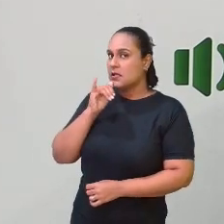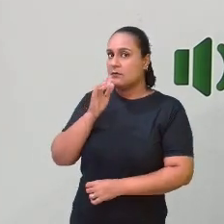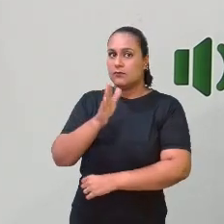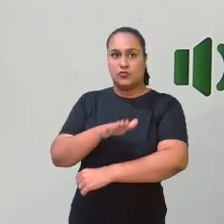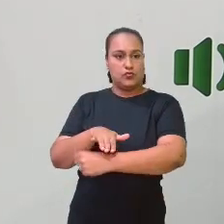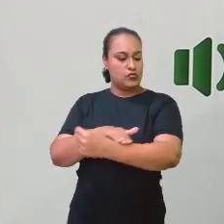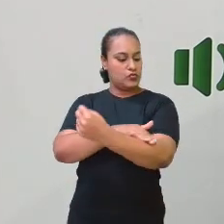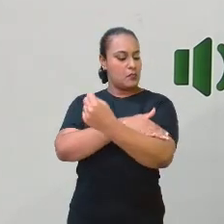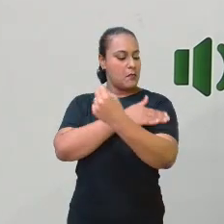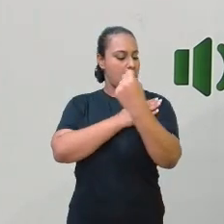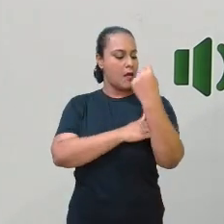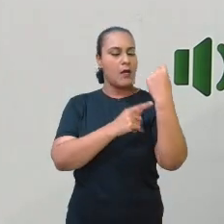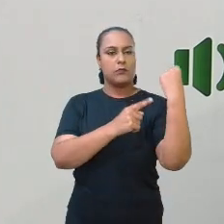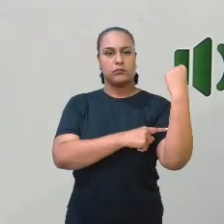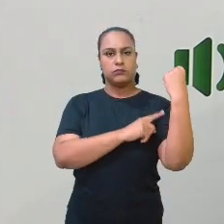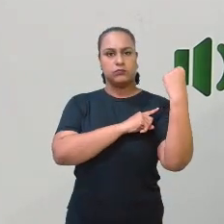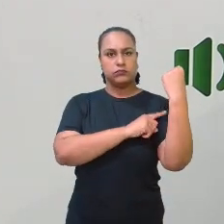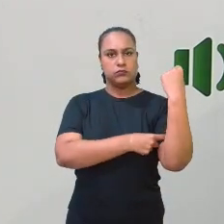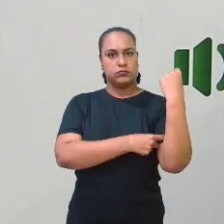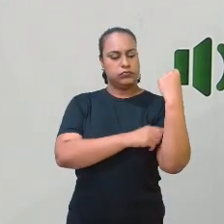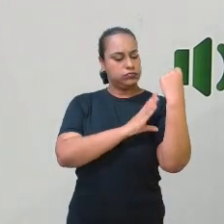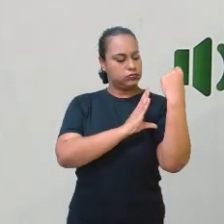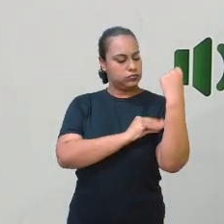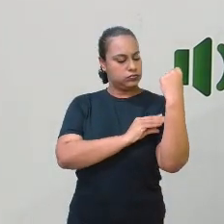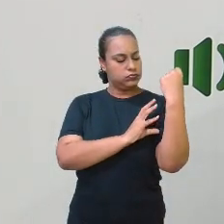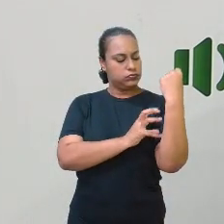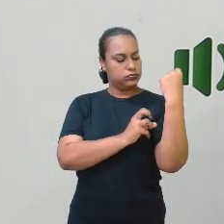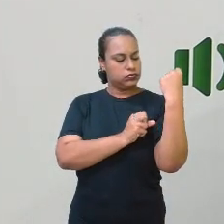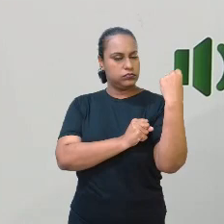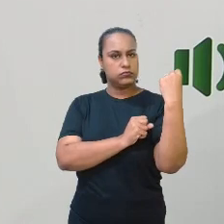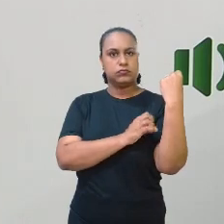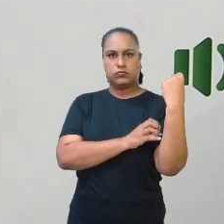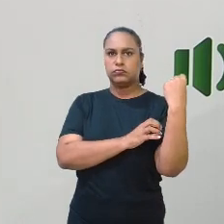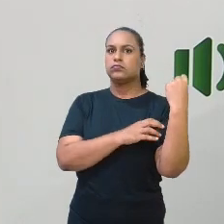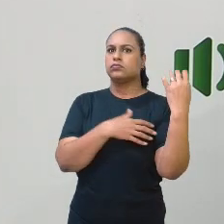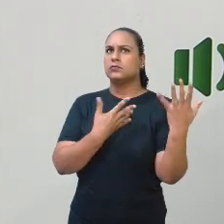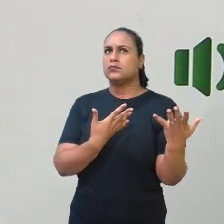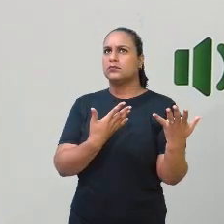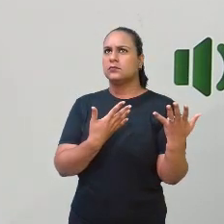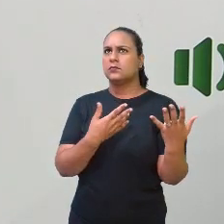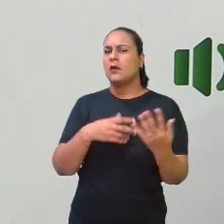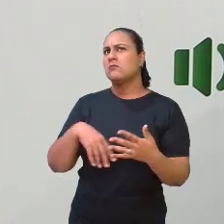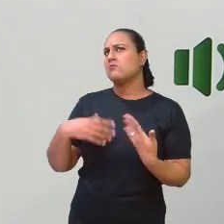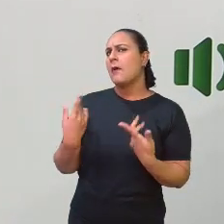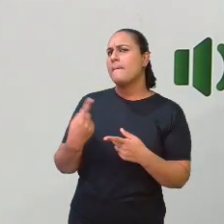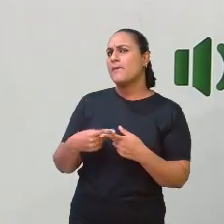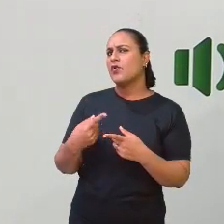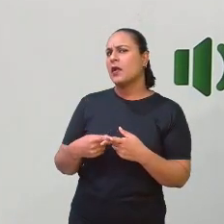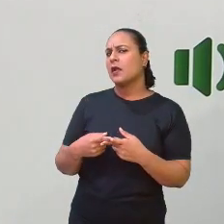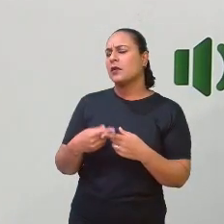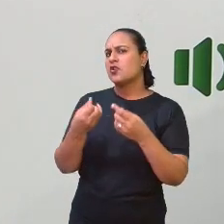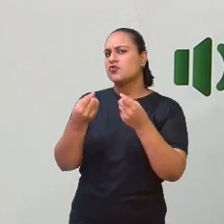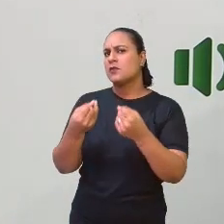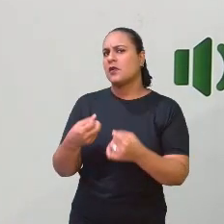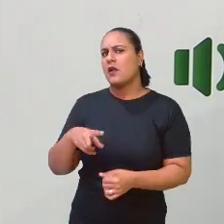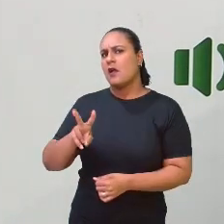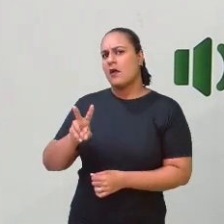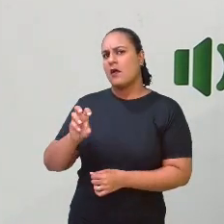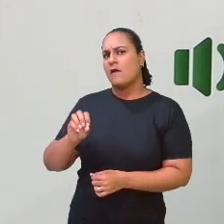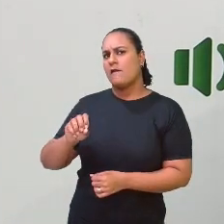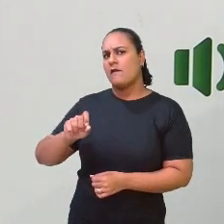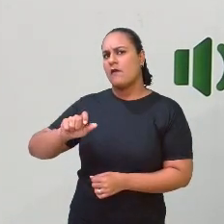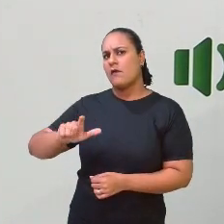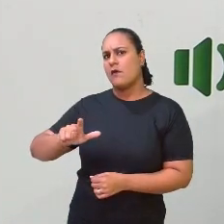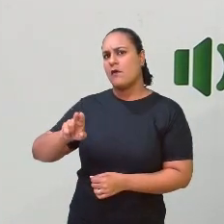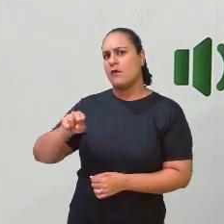braço, do bíceps, do tríceps, a gente tem movimentos voluntários. Professora, por que a senhora está dizendo que ele é voluntário? Porque eu